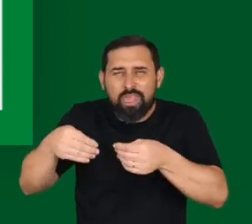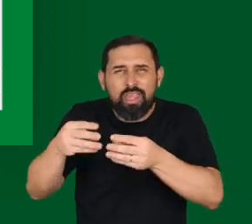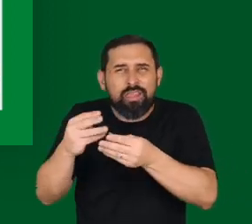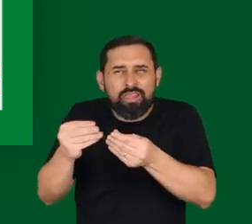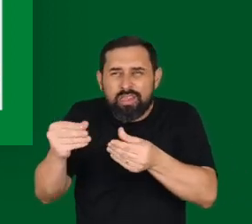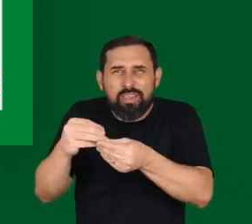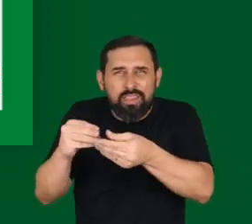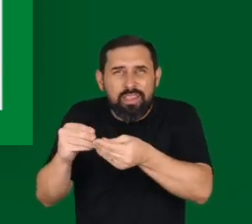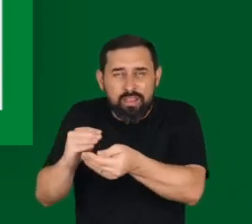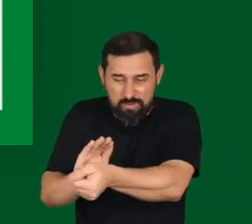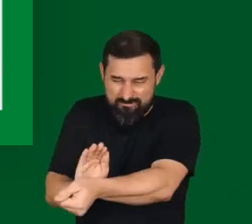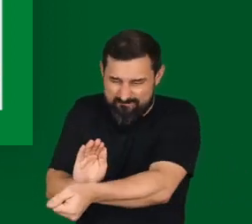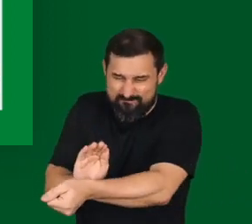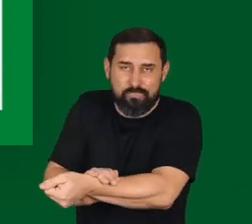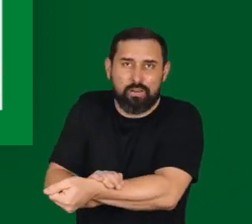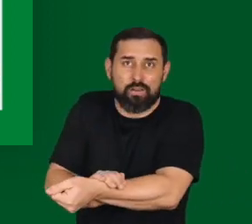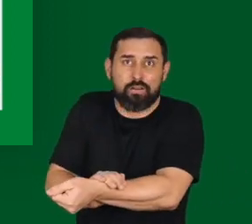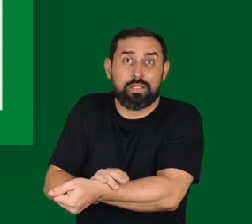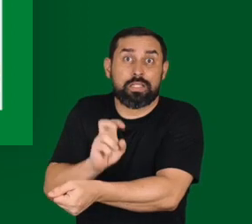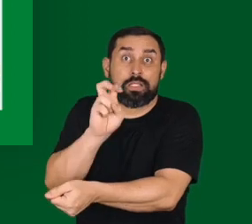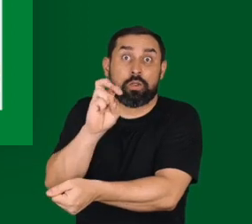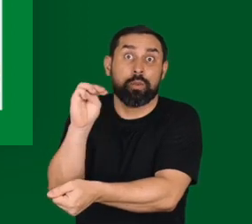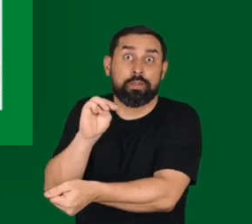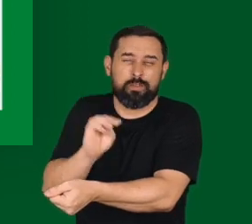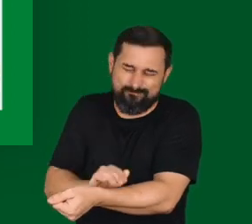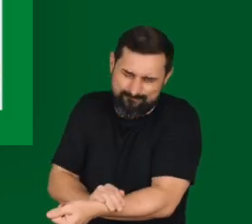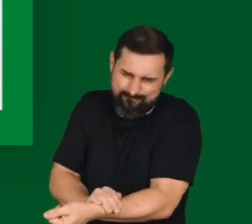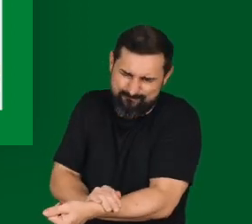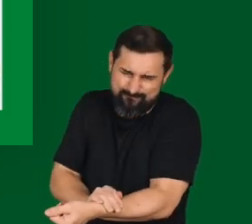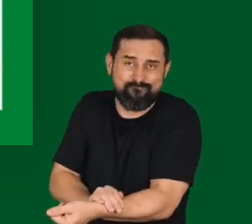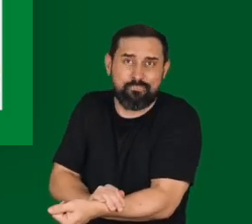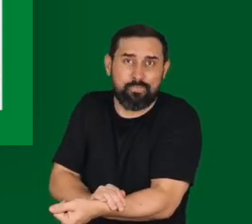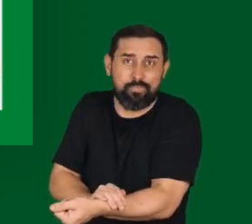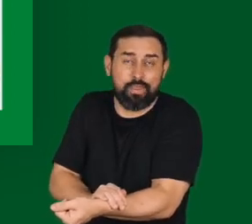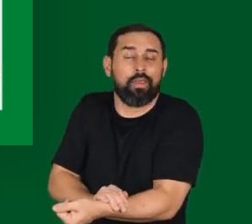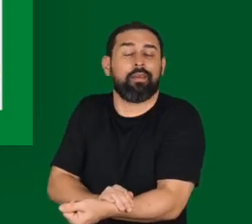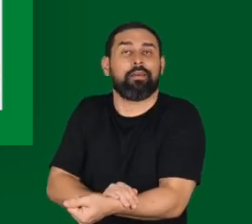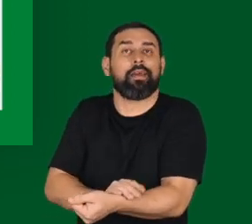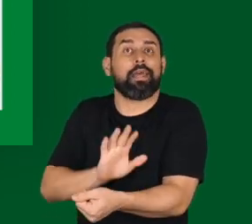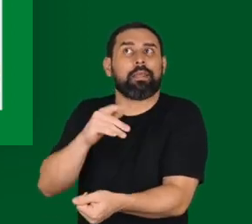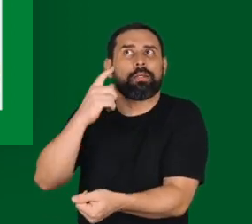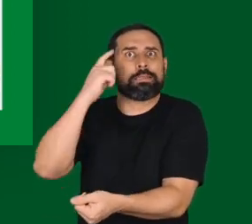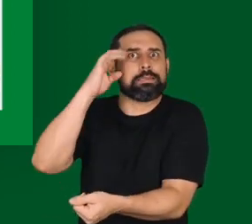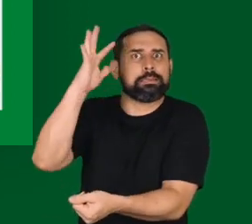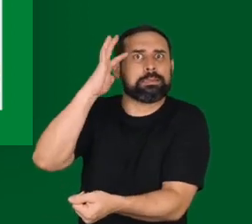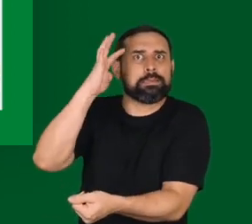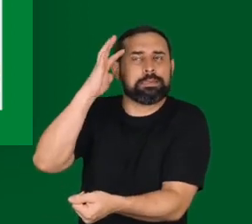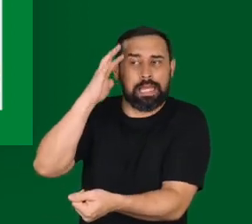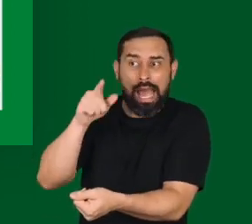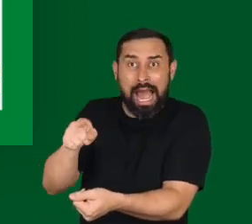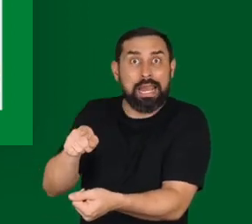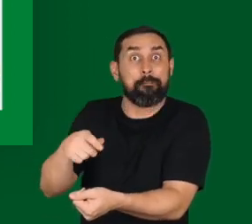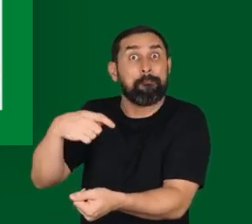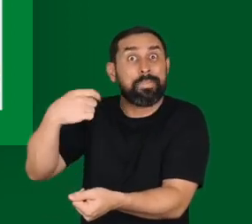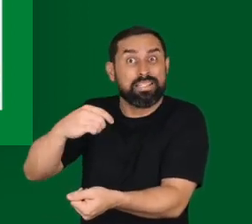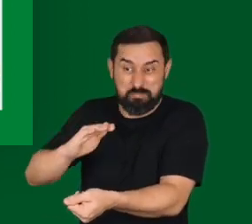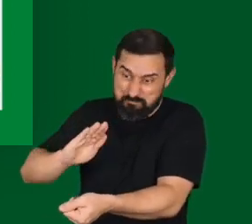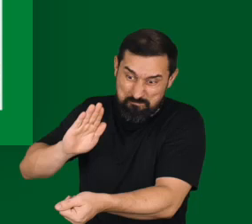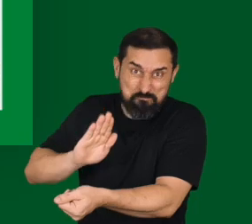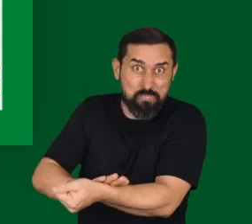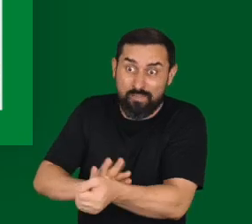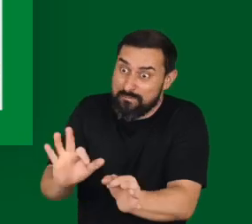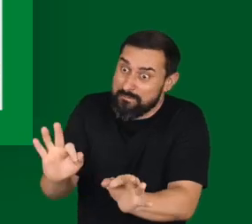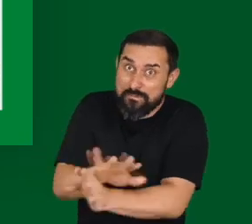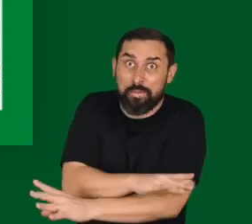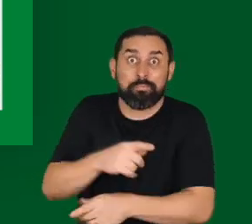compressa ali, né, e a força ali, no mínimo por 5 minutos, e a gente já tem que pensar em algum dispositivo para fechar